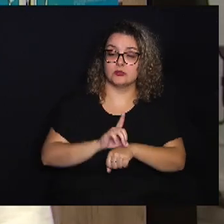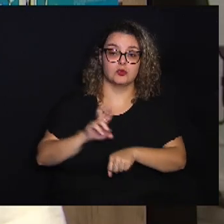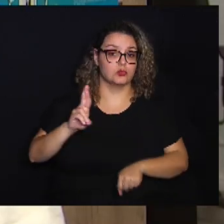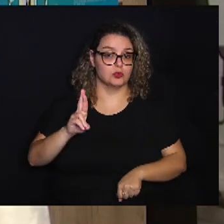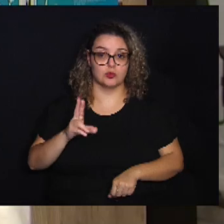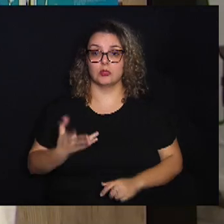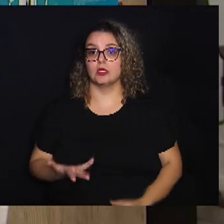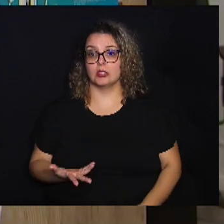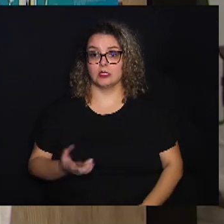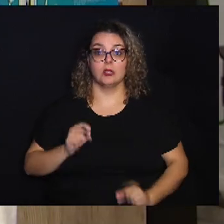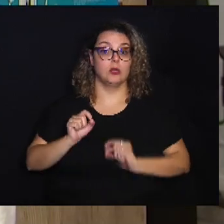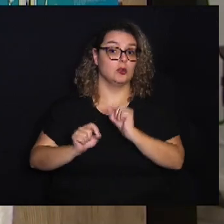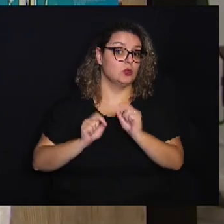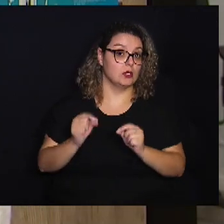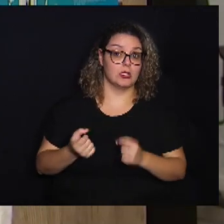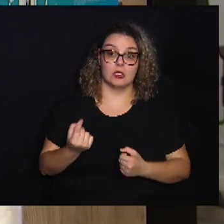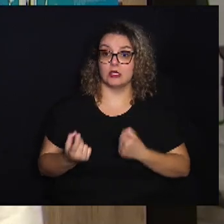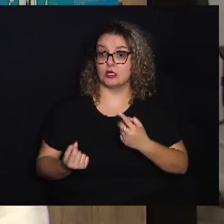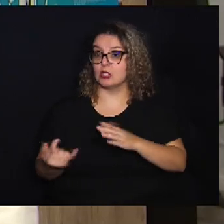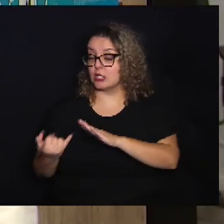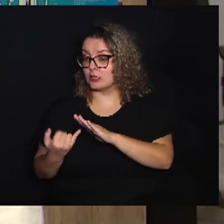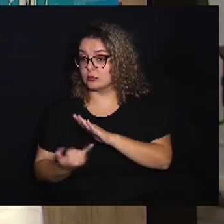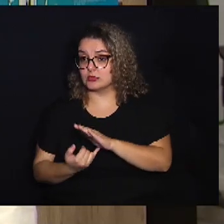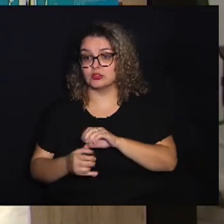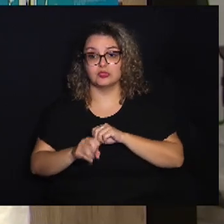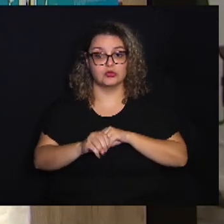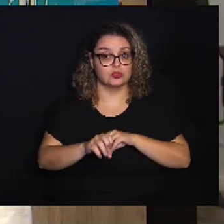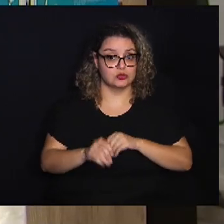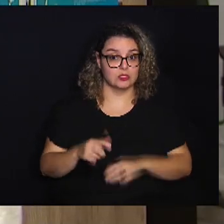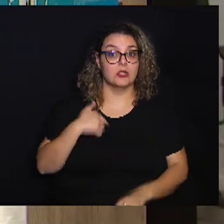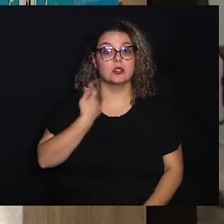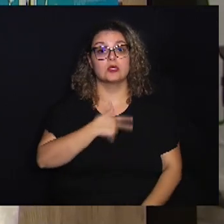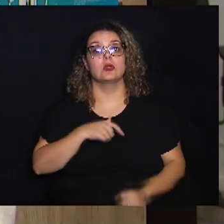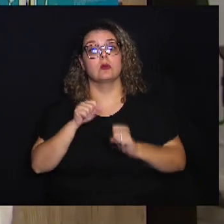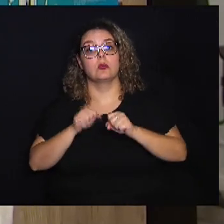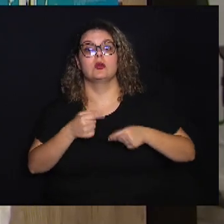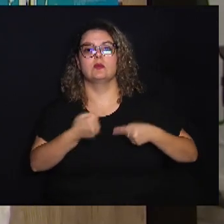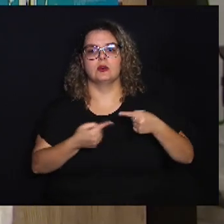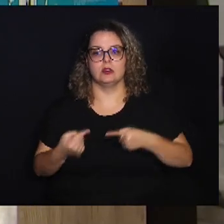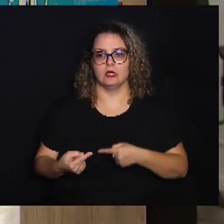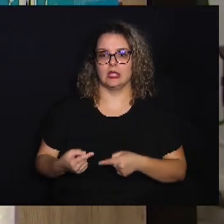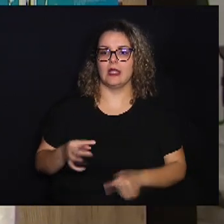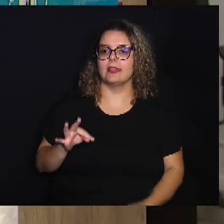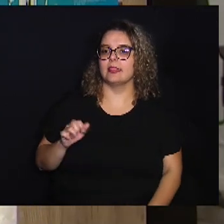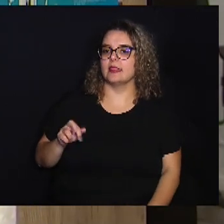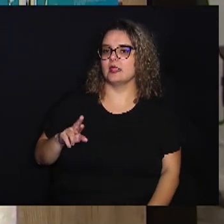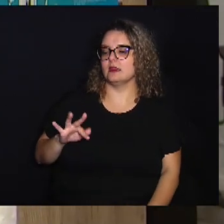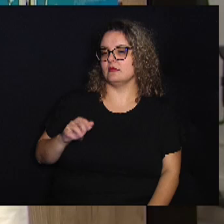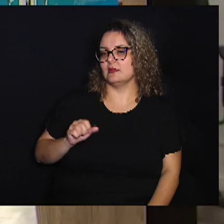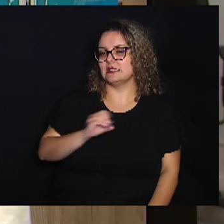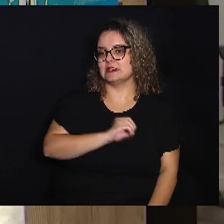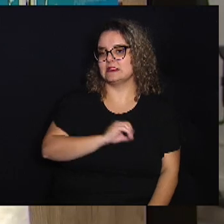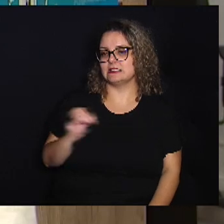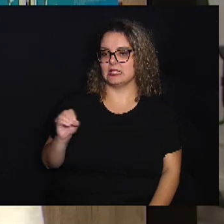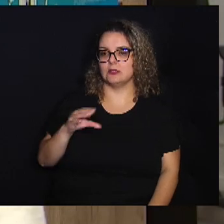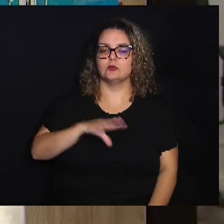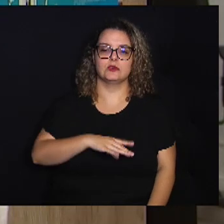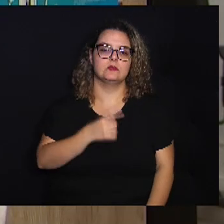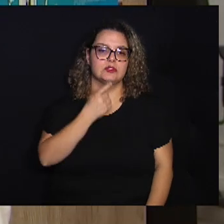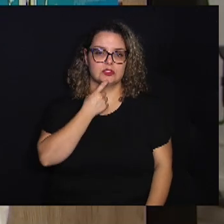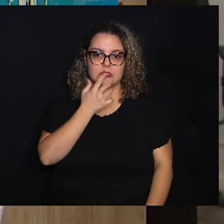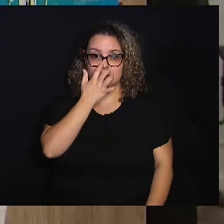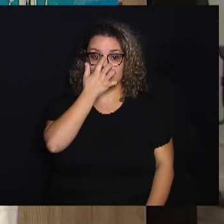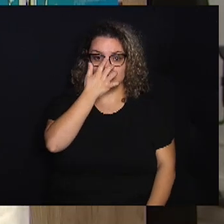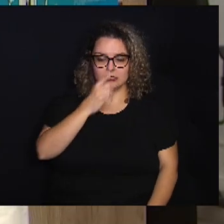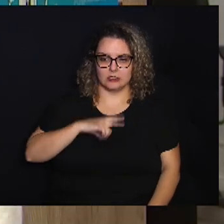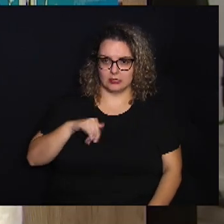doutorado, né, quem está em alguma instituição de ensino, e a gente quer poder discutir a tarifa zero aqui no município de Campinas. A gente já tem mais de